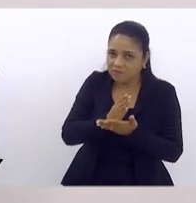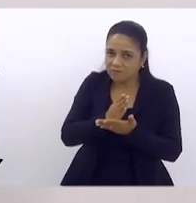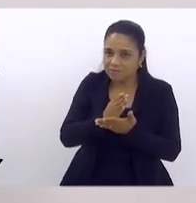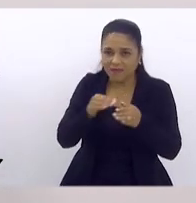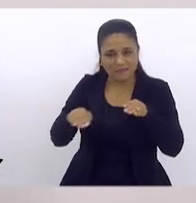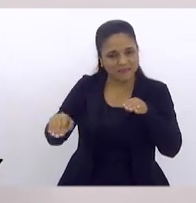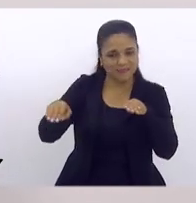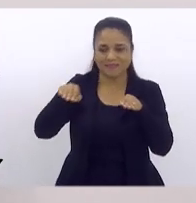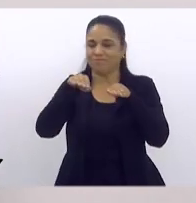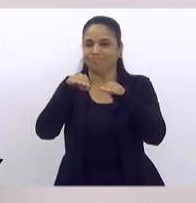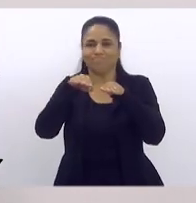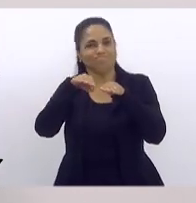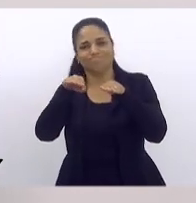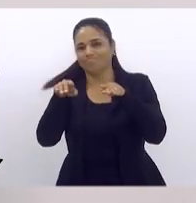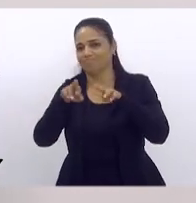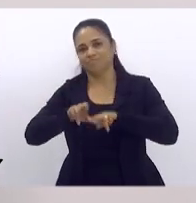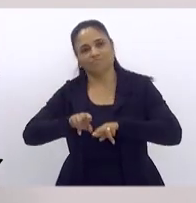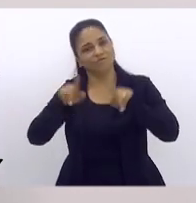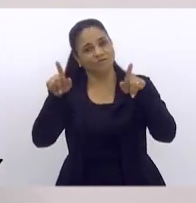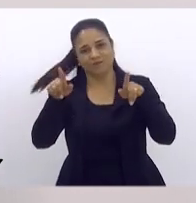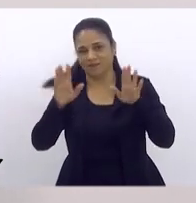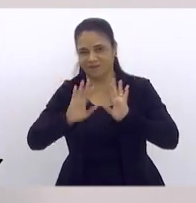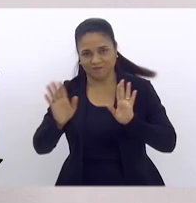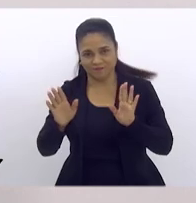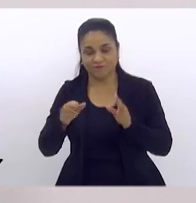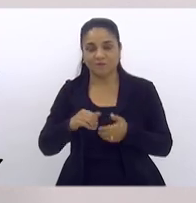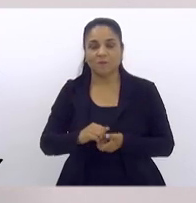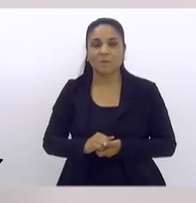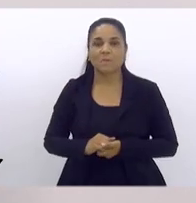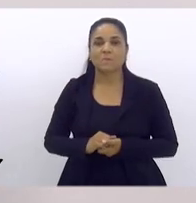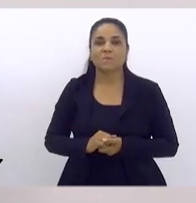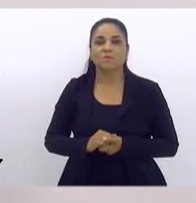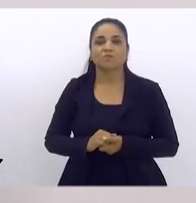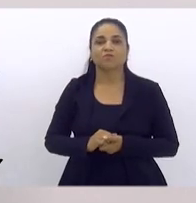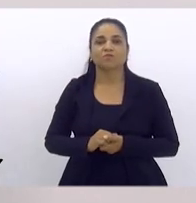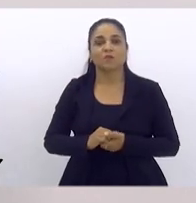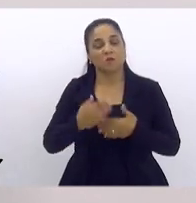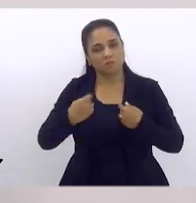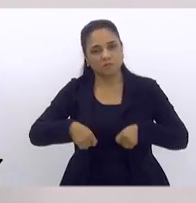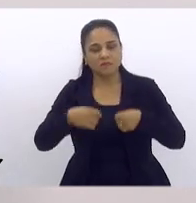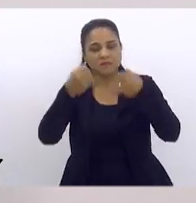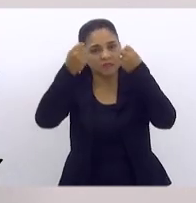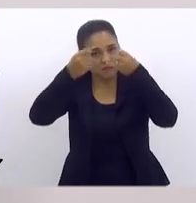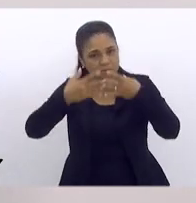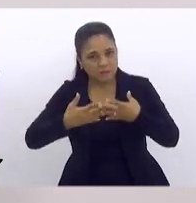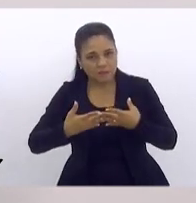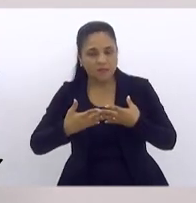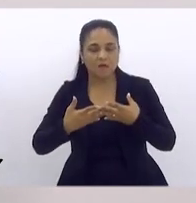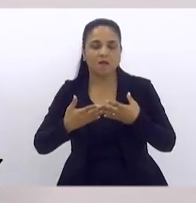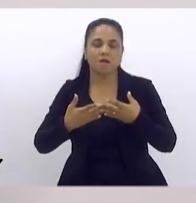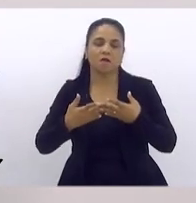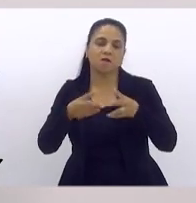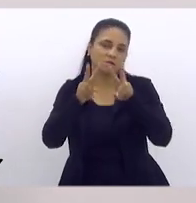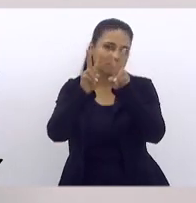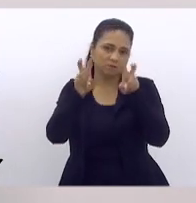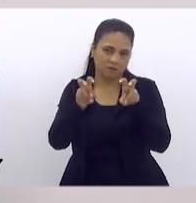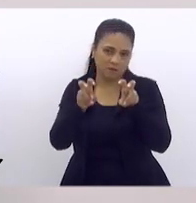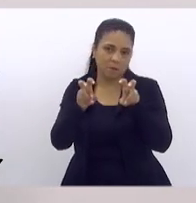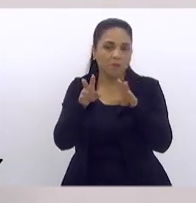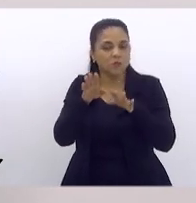proporcionalidade é somente abordar essa questão tendo esse cuidado